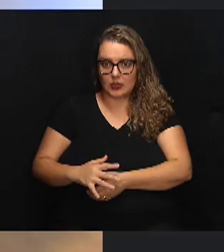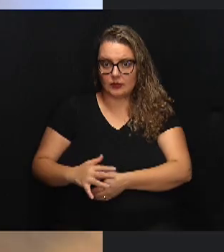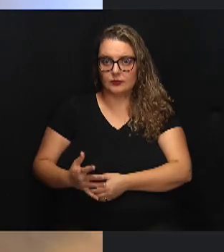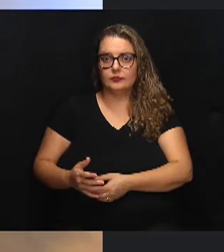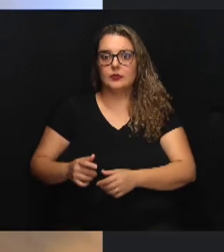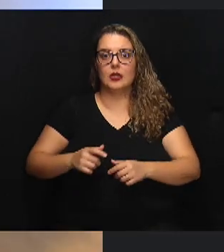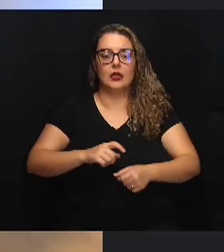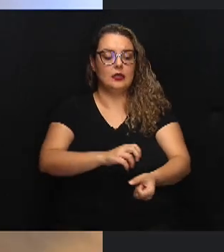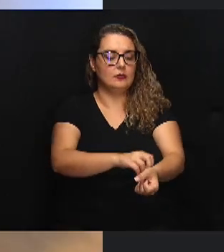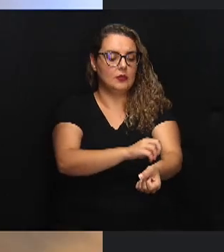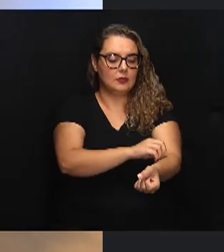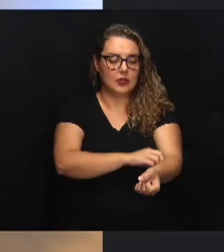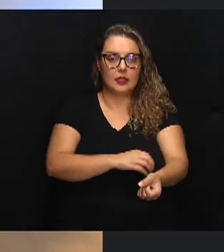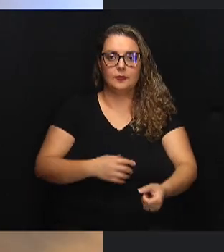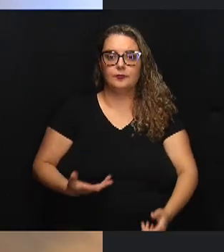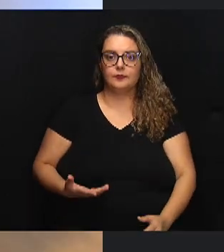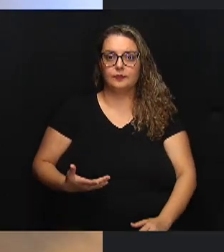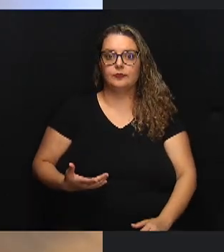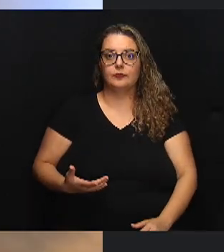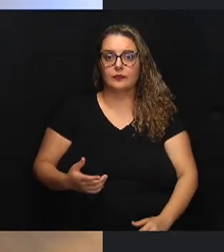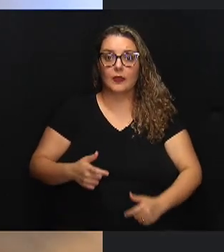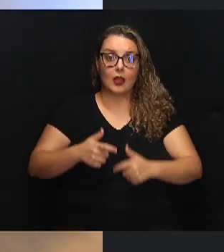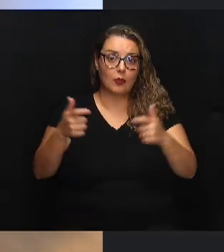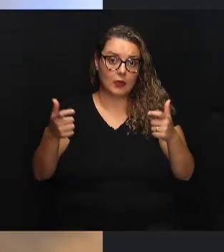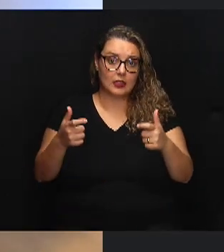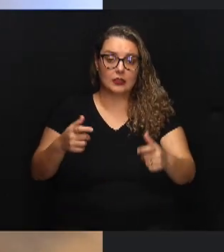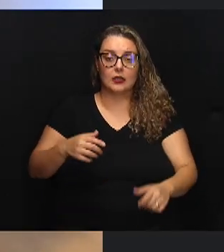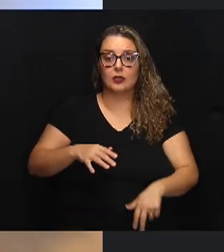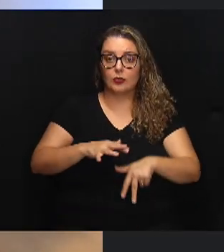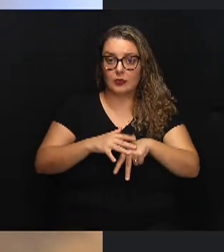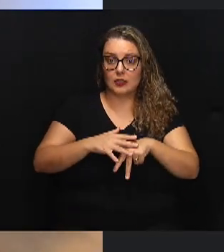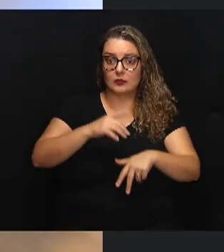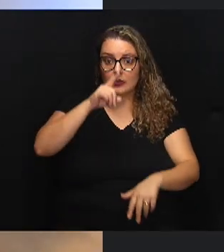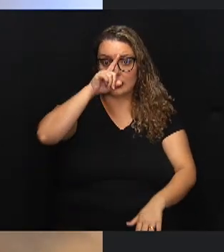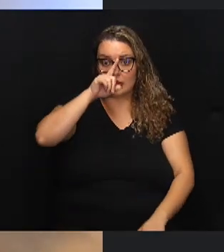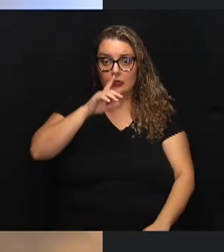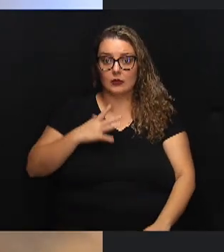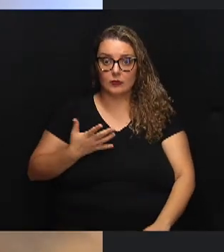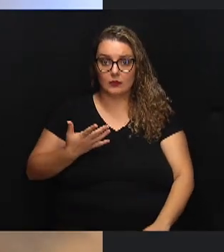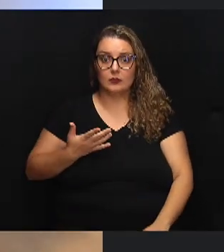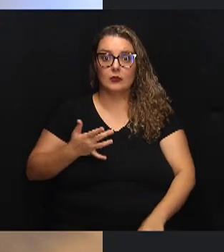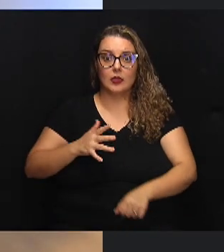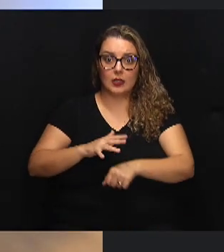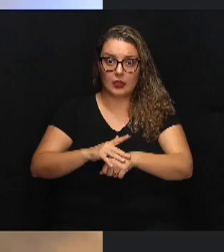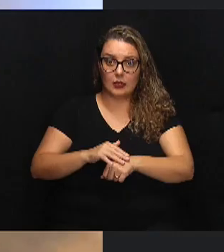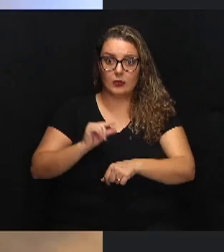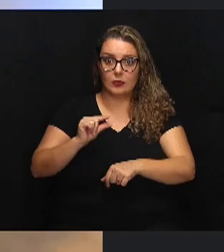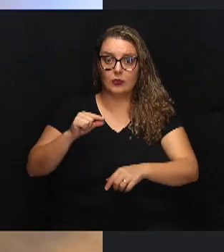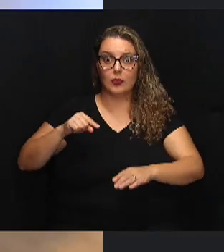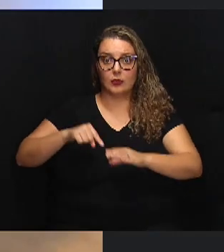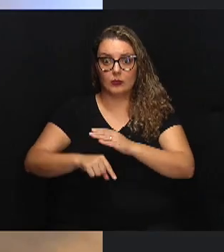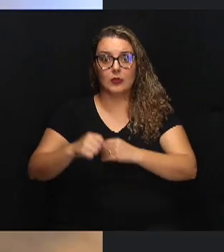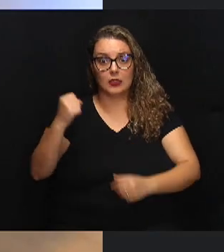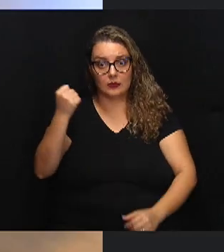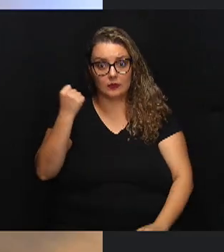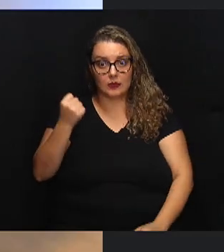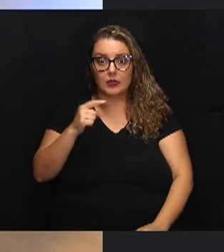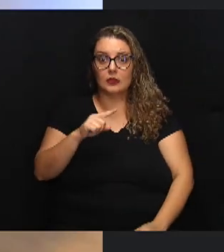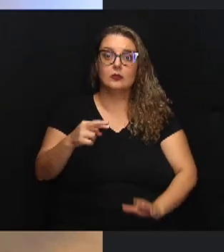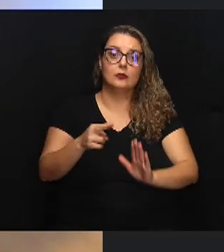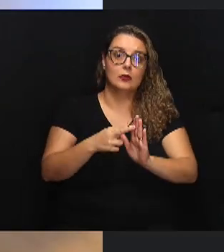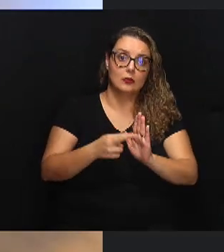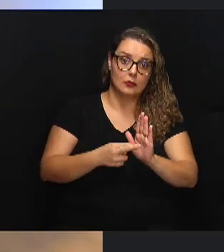sangue e esse paciente fica amarelo. E isso geralmente já denota uma doença um pouco mais avançada, né? Não é uma